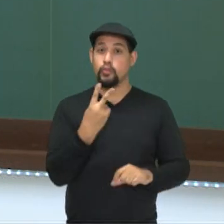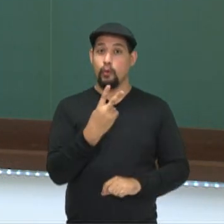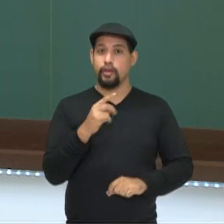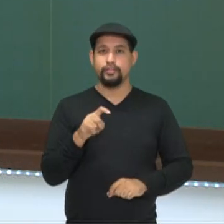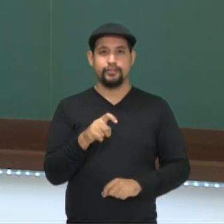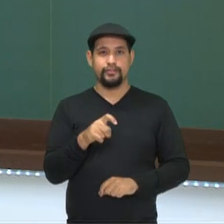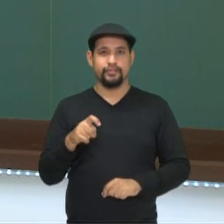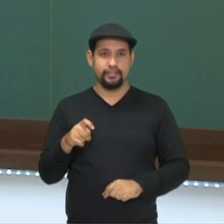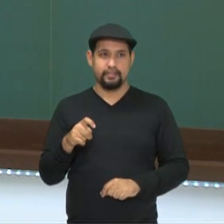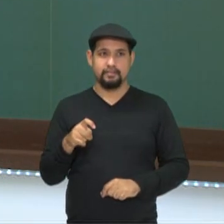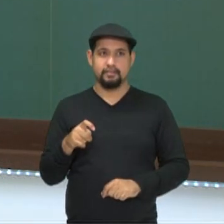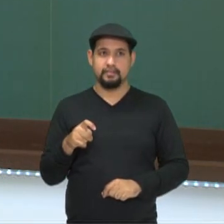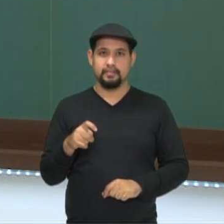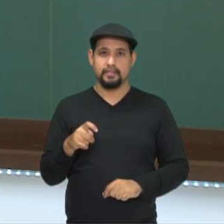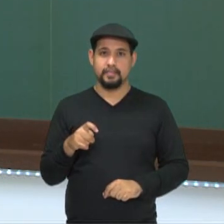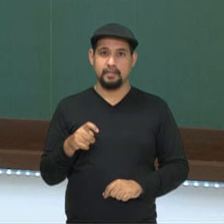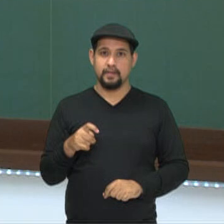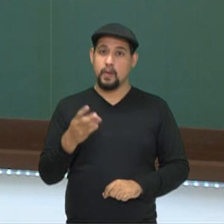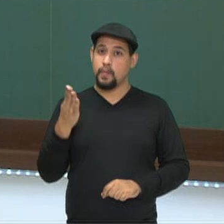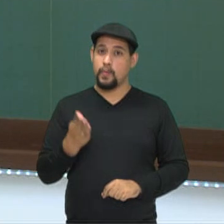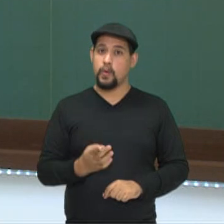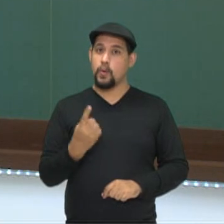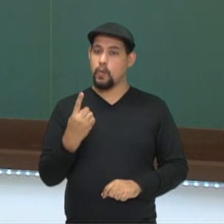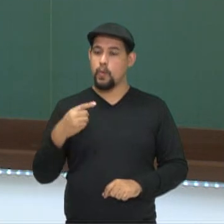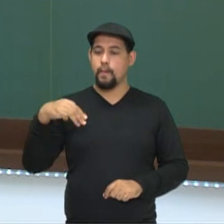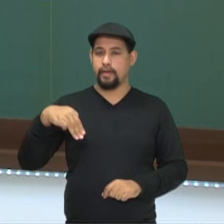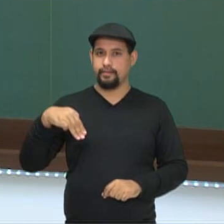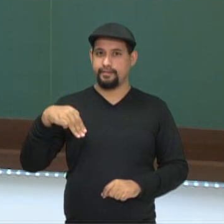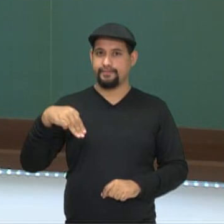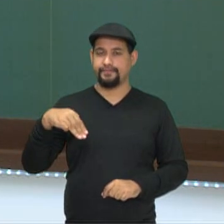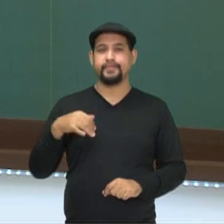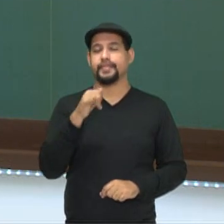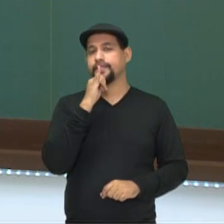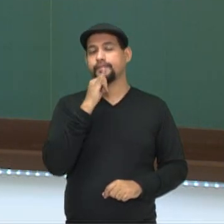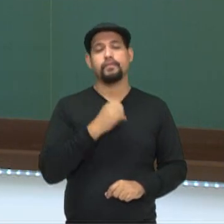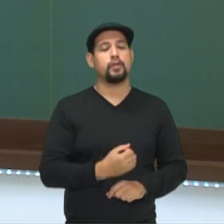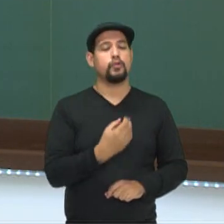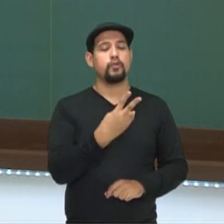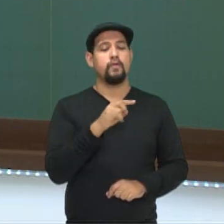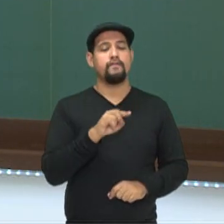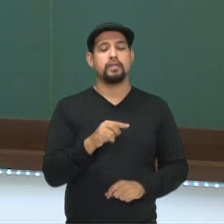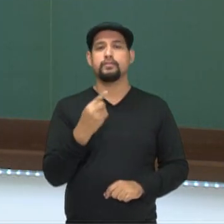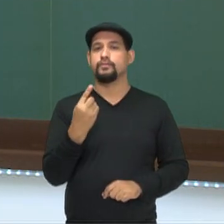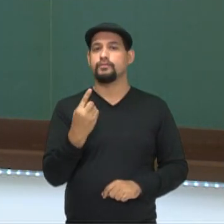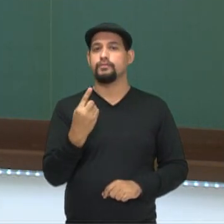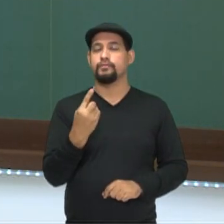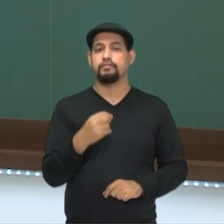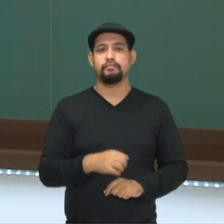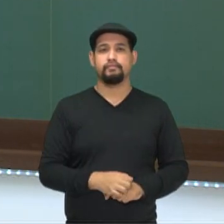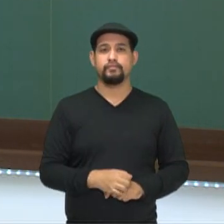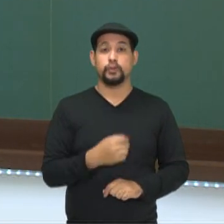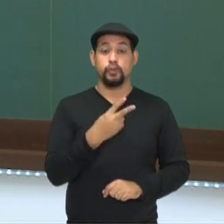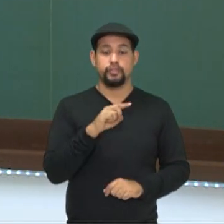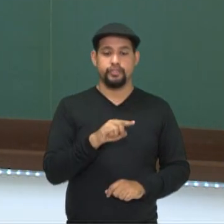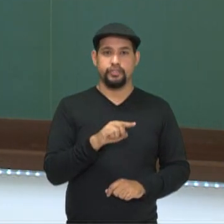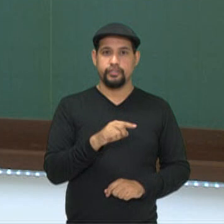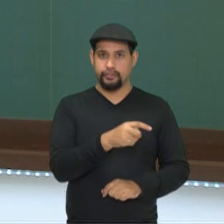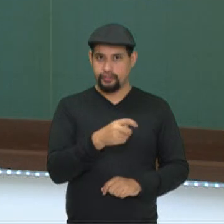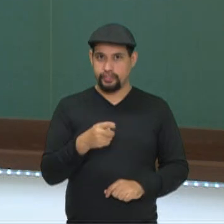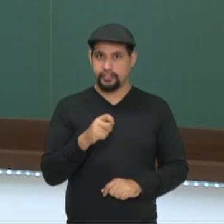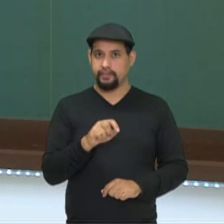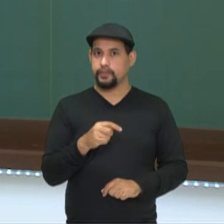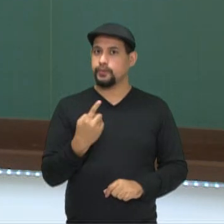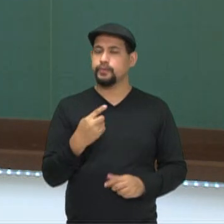2x por 1 metro, ok? Então, 2 vezes 1, 2x vezes 1, ou o contrário,